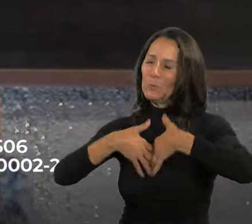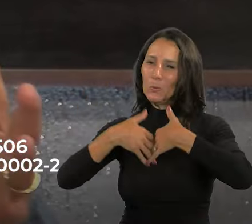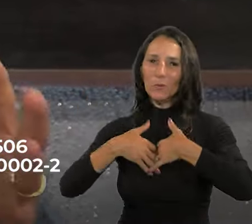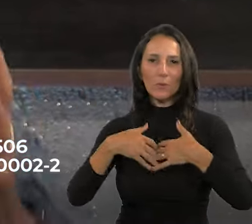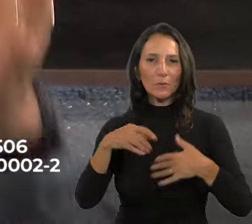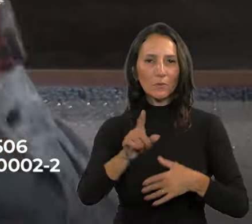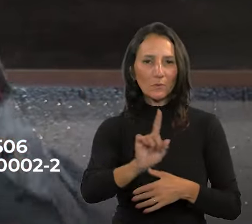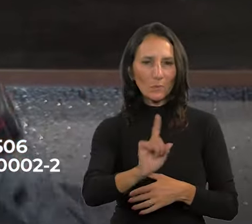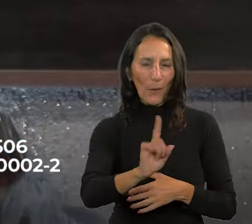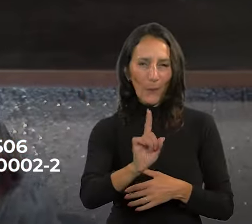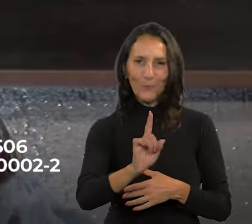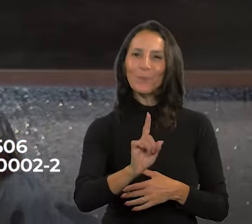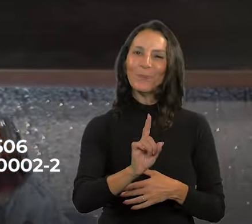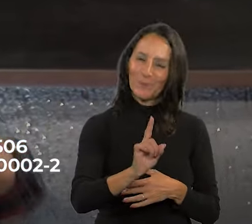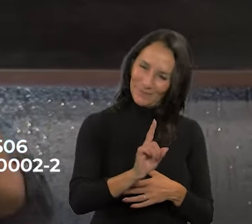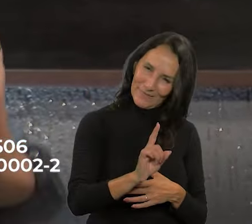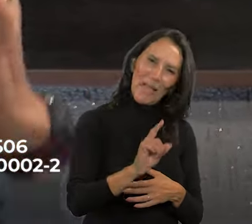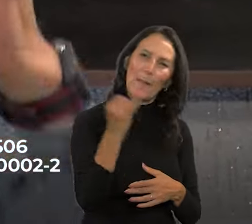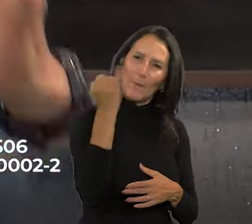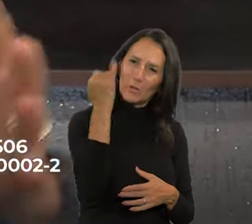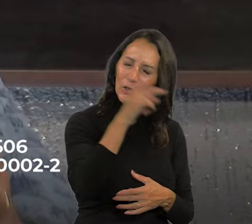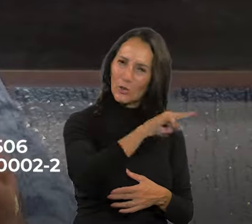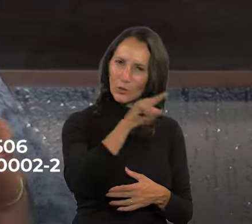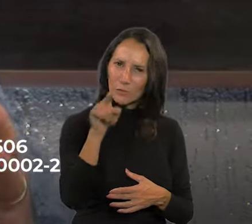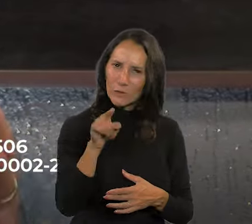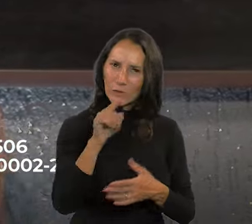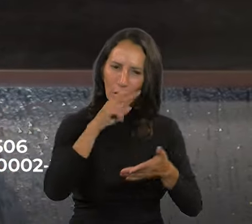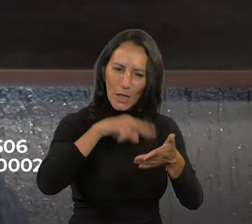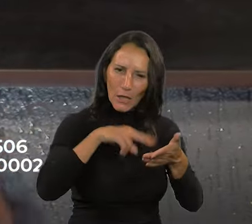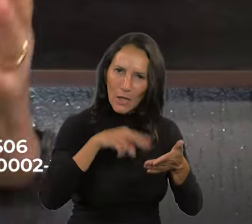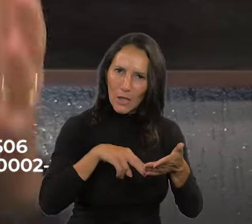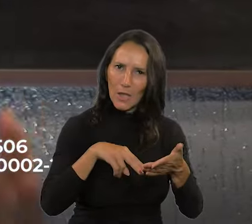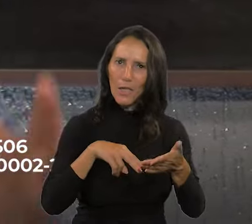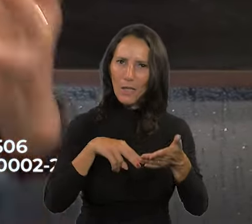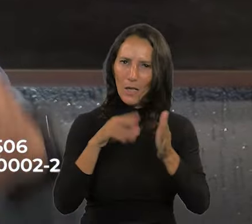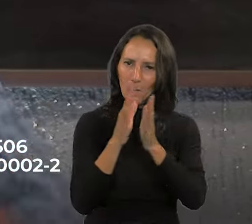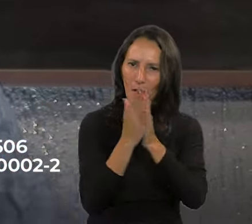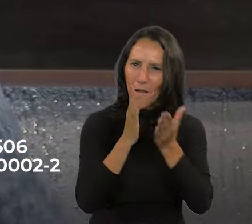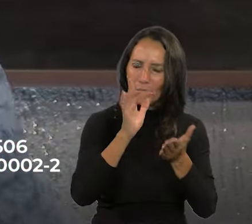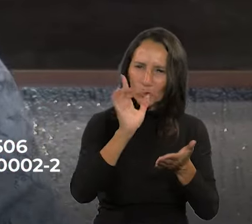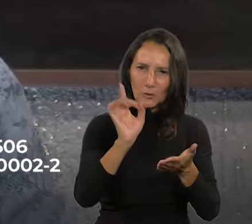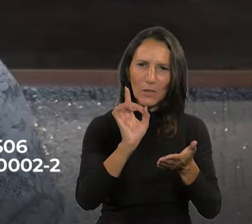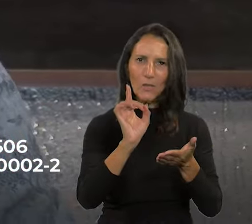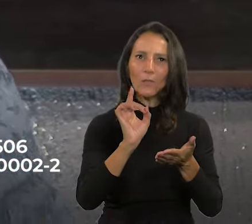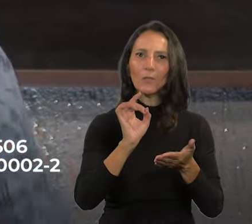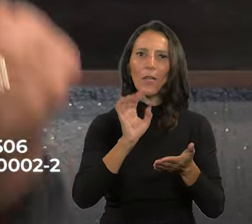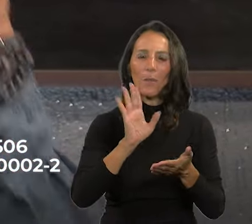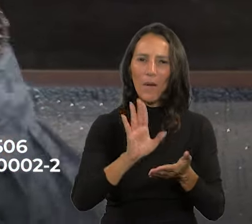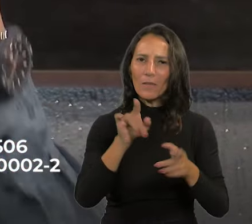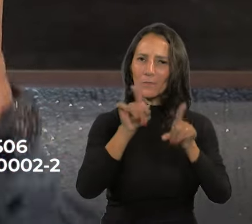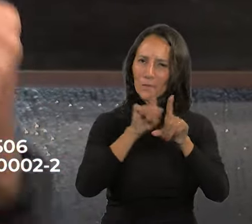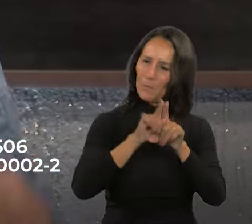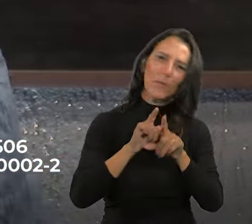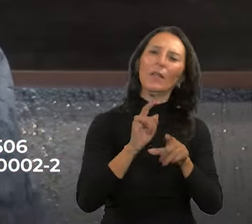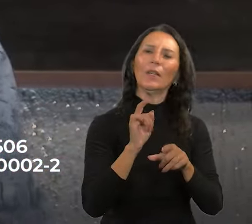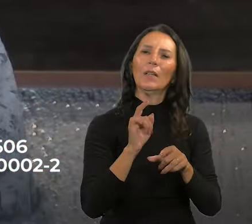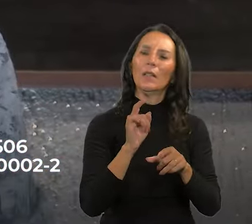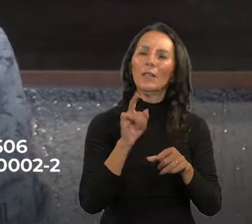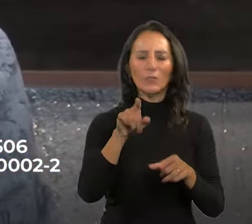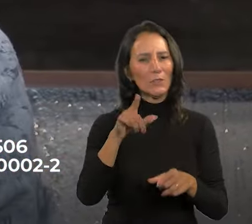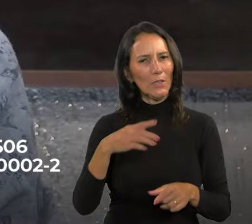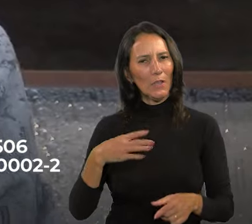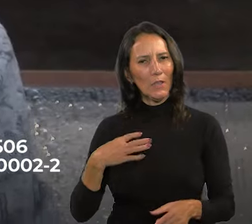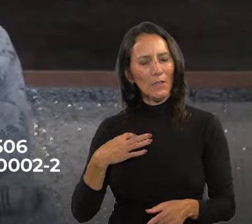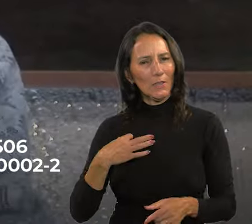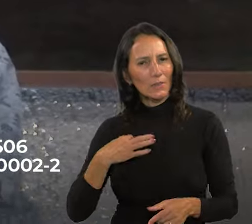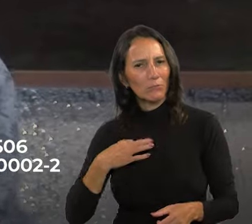é ação. Não é você ir para um mosteiro, é você mostrar o Deus que você serve com toda a garra,